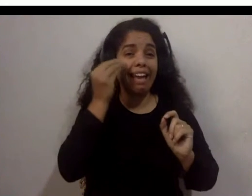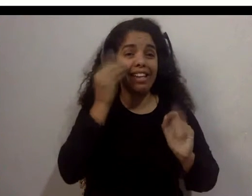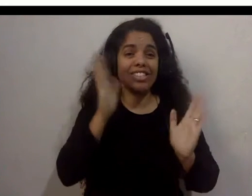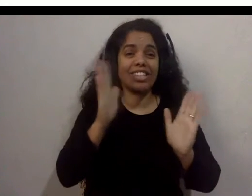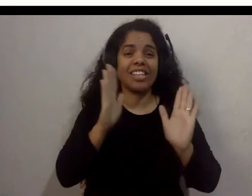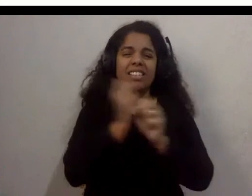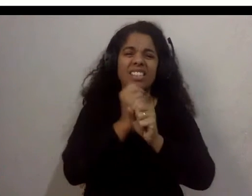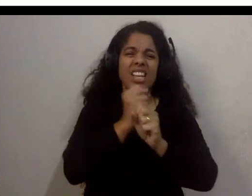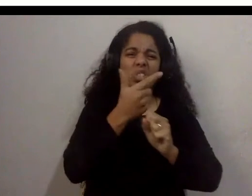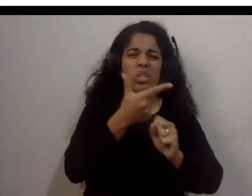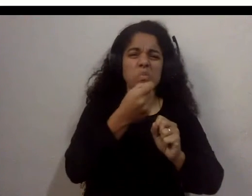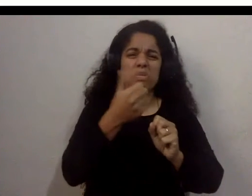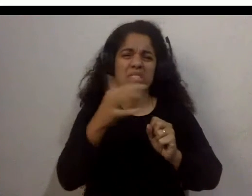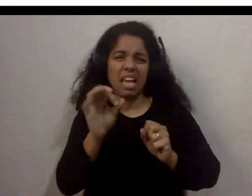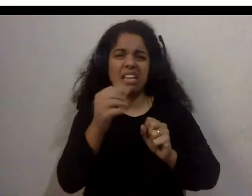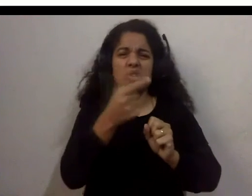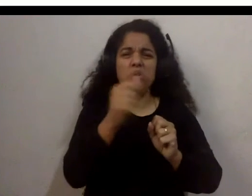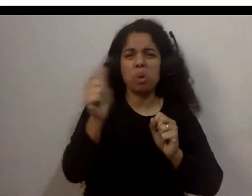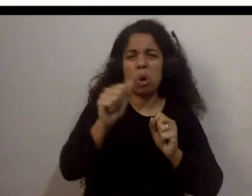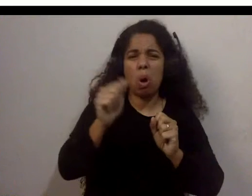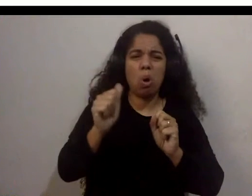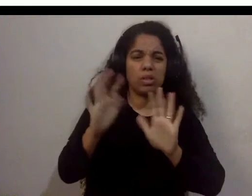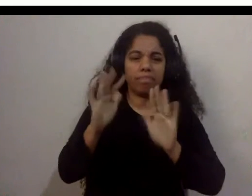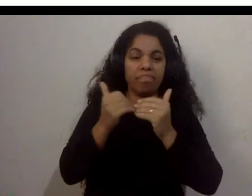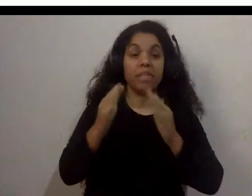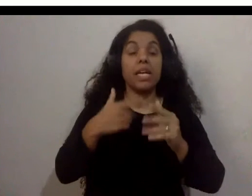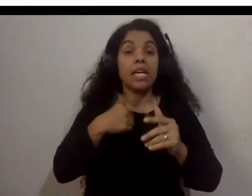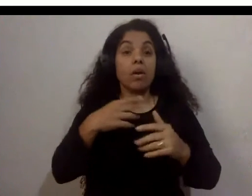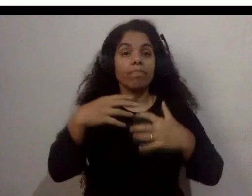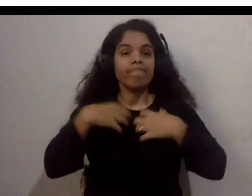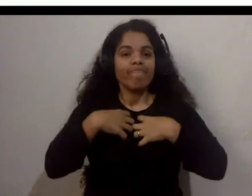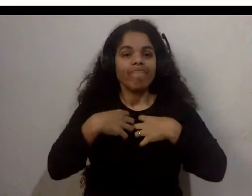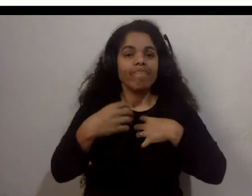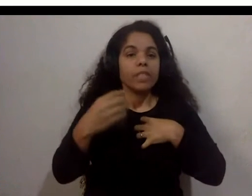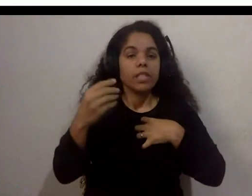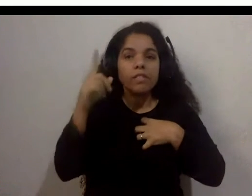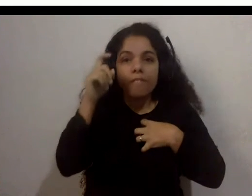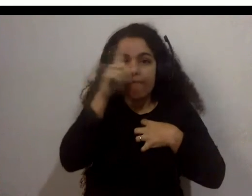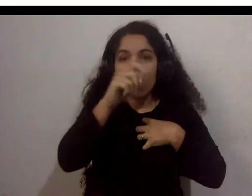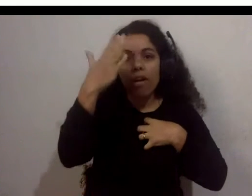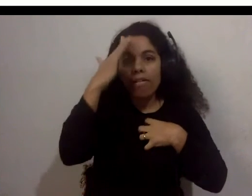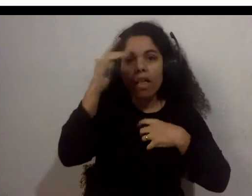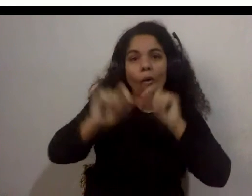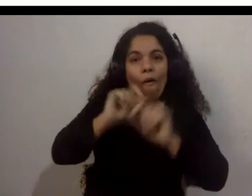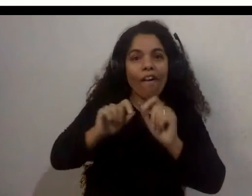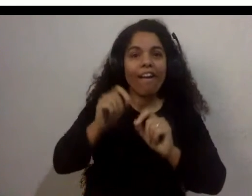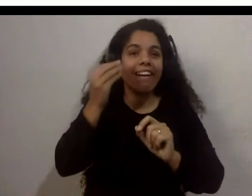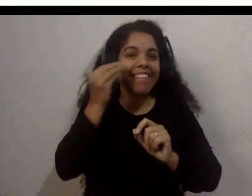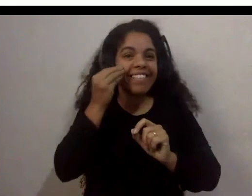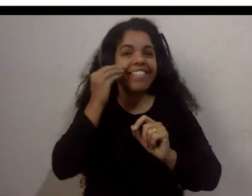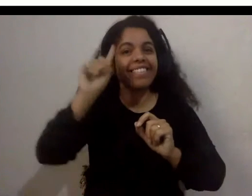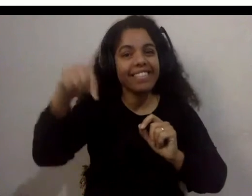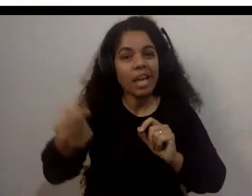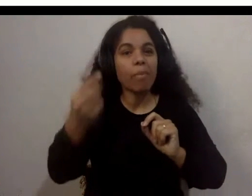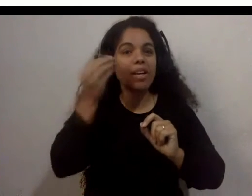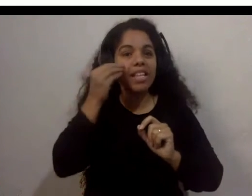2000, 2010, 2011, e eu senti uma dificuldade muito grande de entender o que era teste, depois